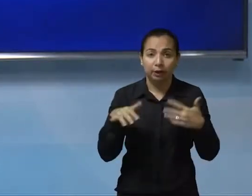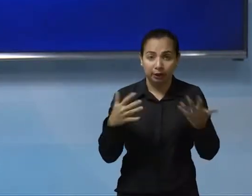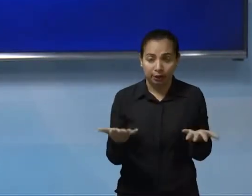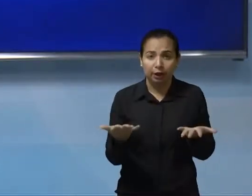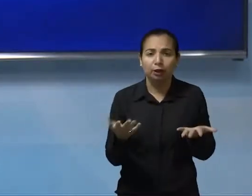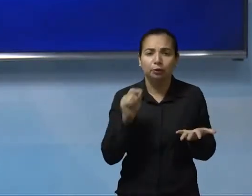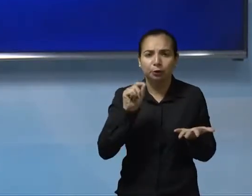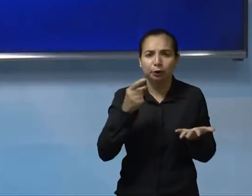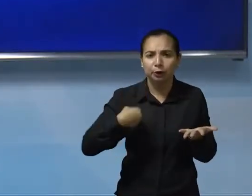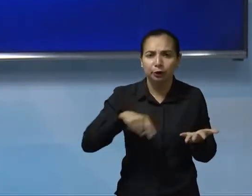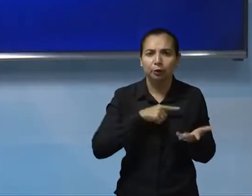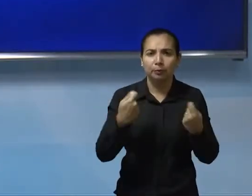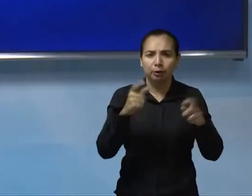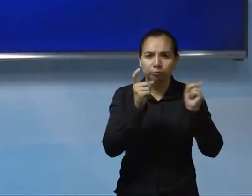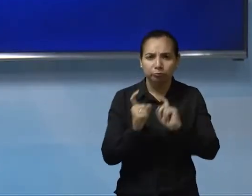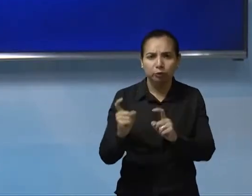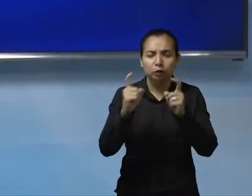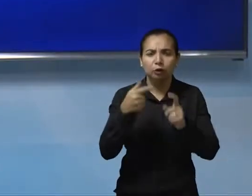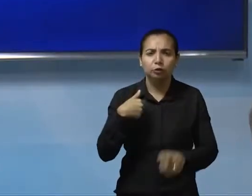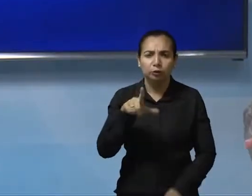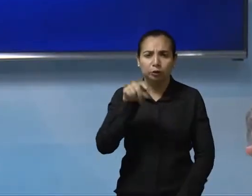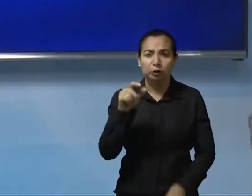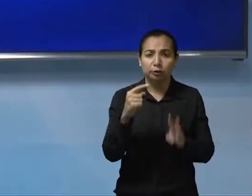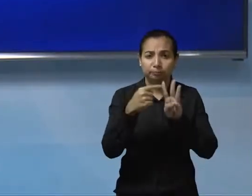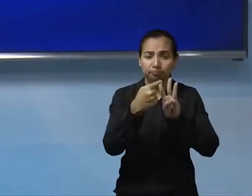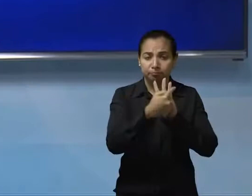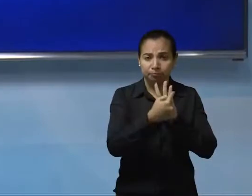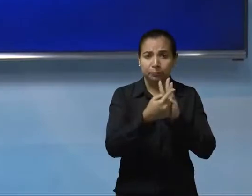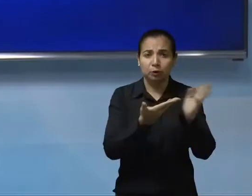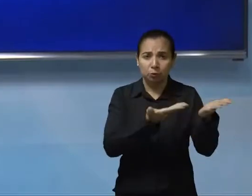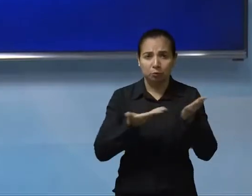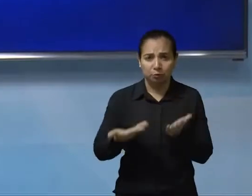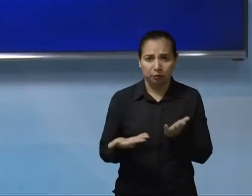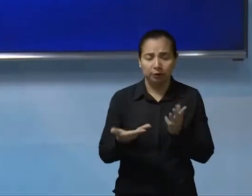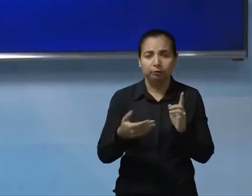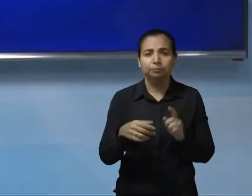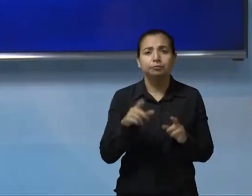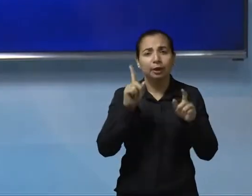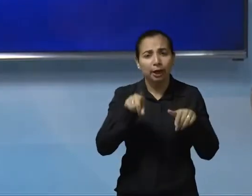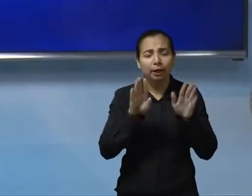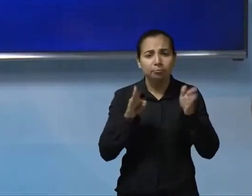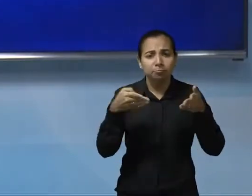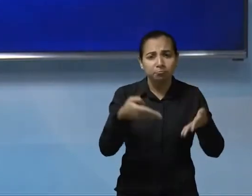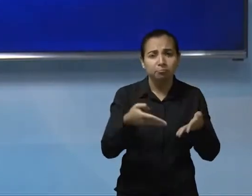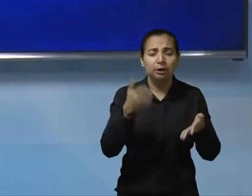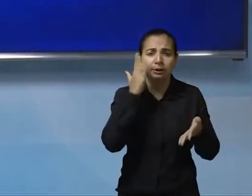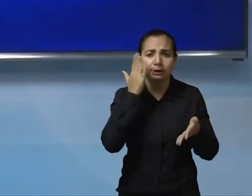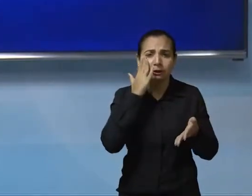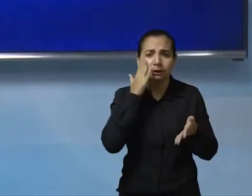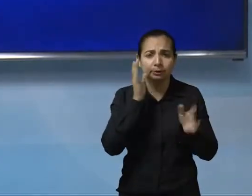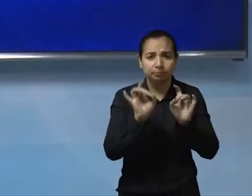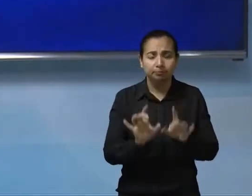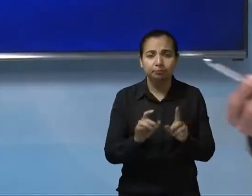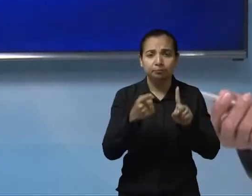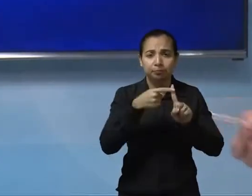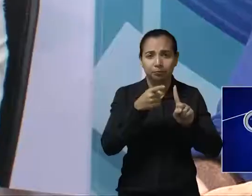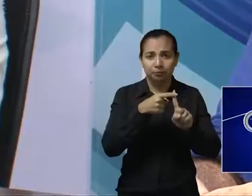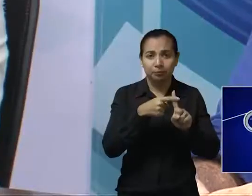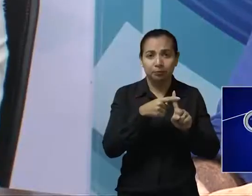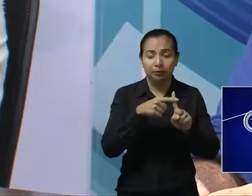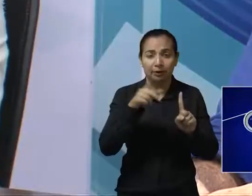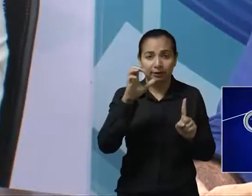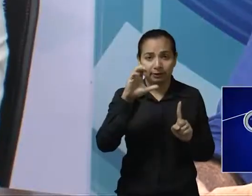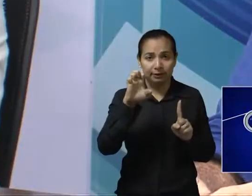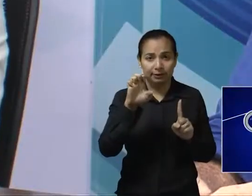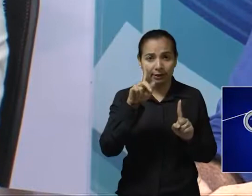essas questões todas, nós escolhemos 3 convidados específicos de cada uma das suas áreas. O professor César